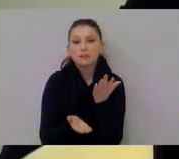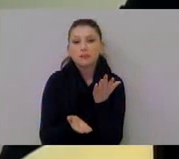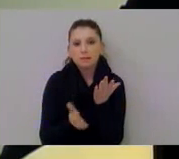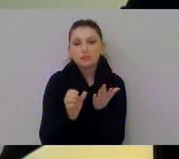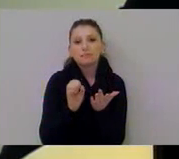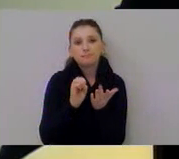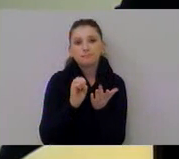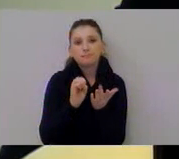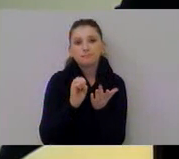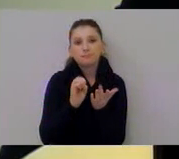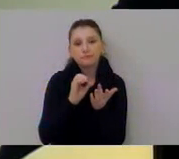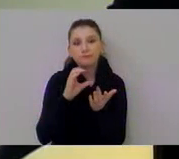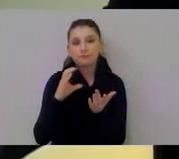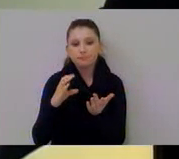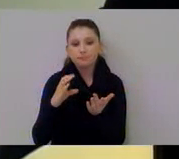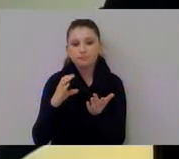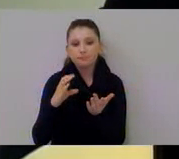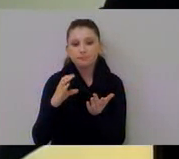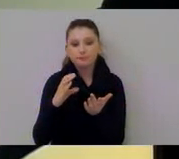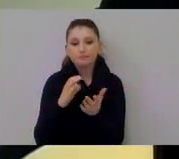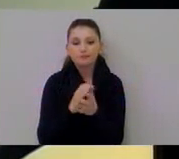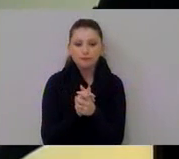ele foi prefeito,